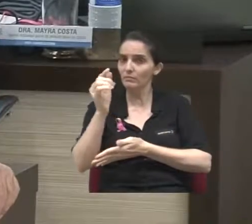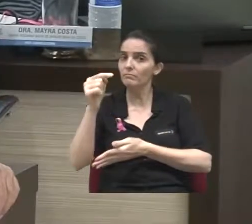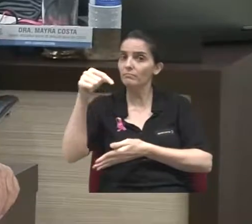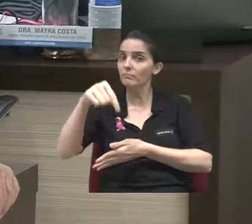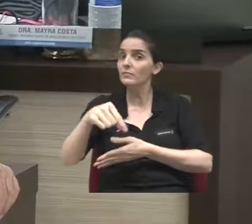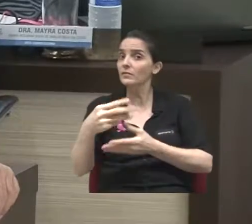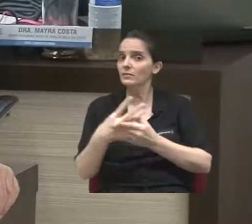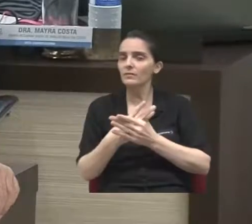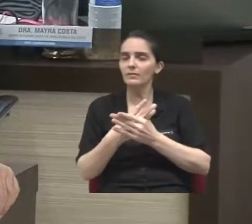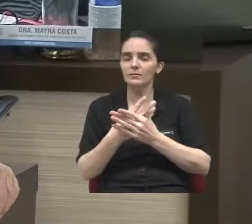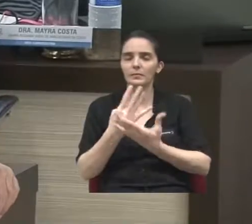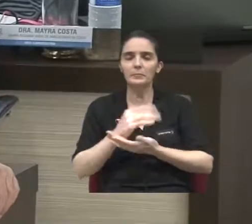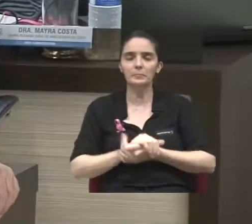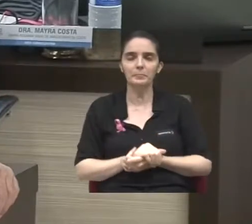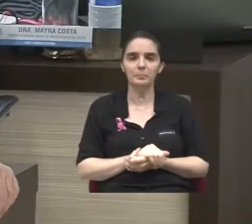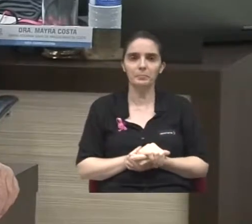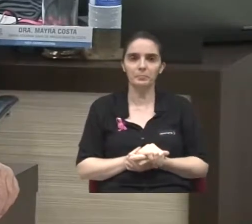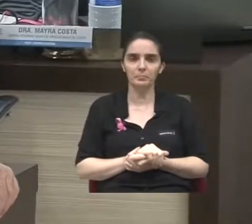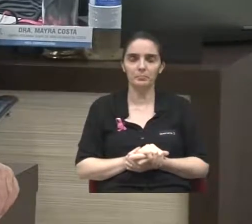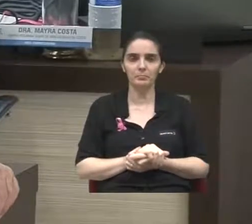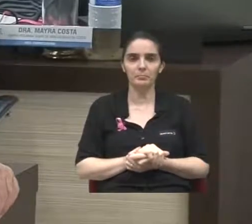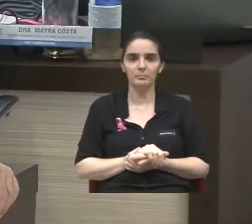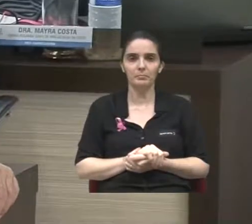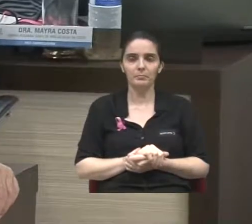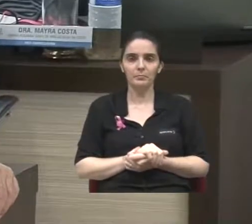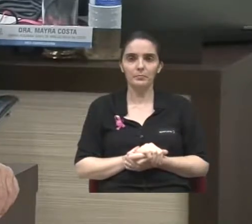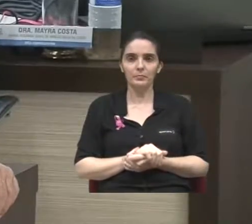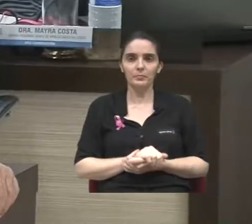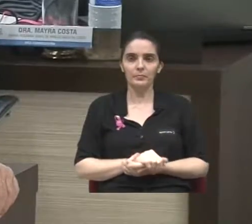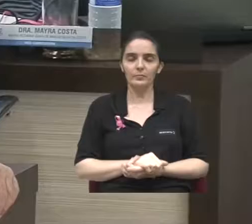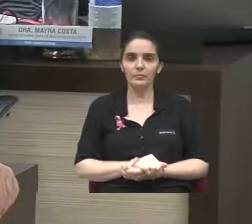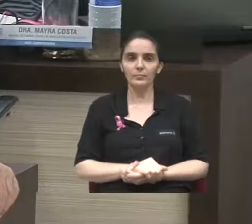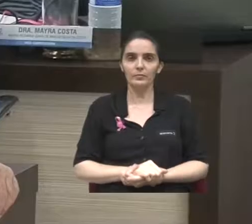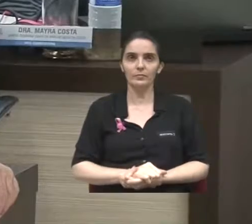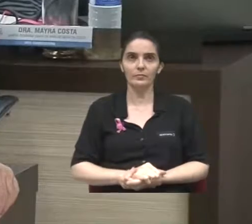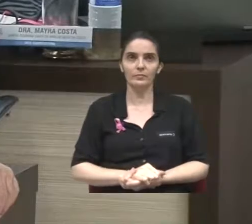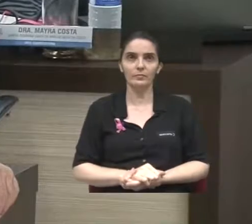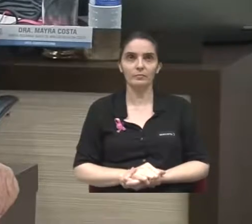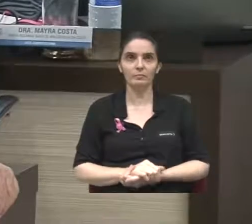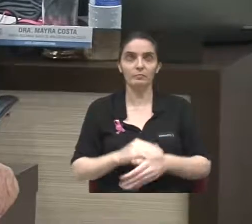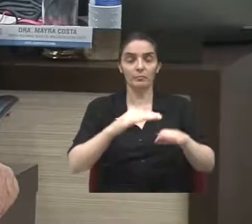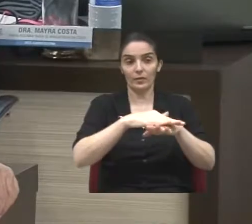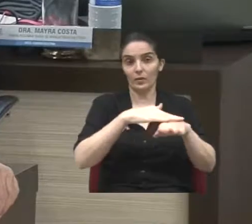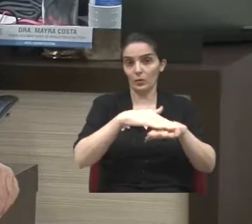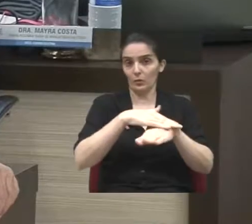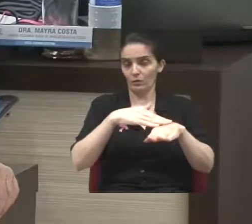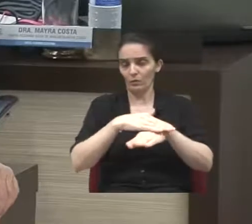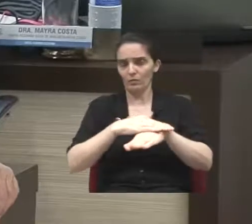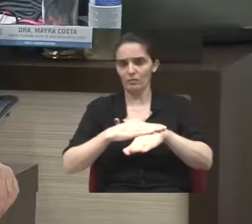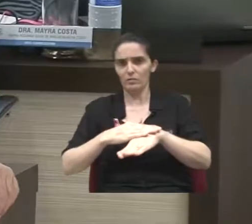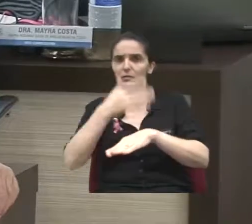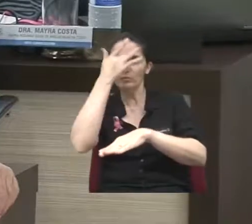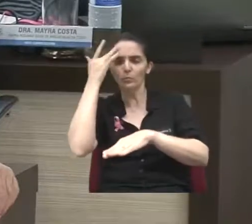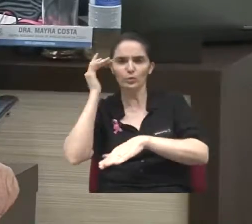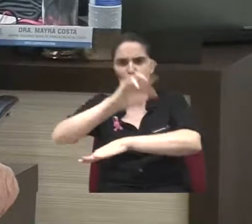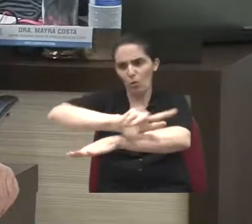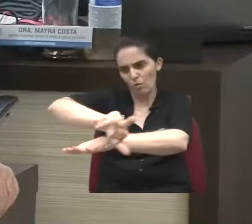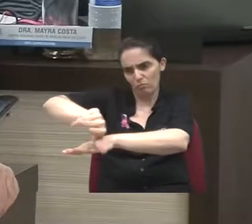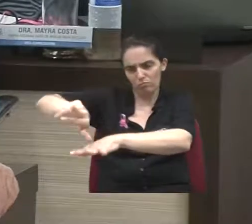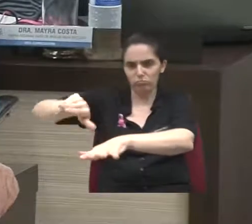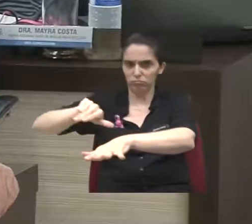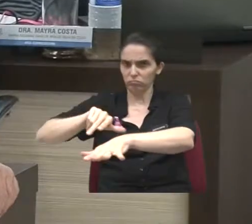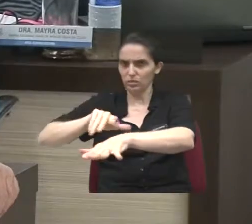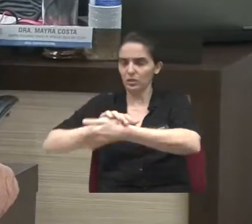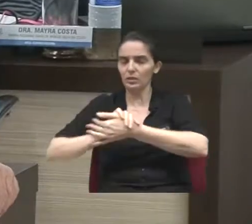Municipal de Limeira. E a gente conversando com várias pessoas, e inclusive uma